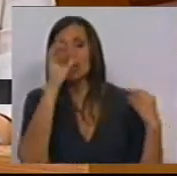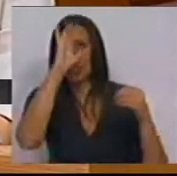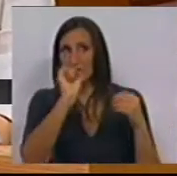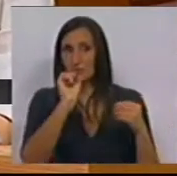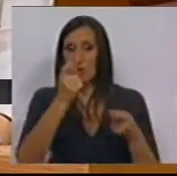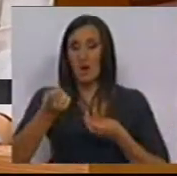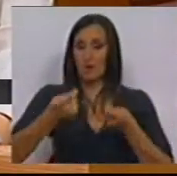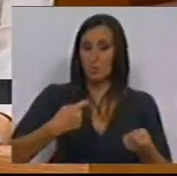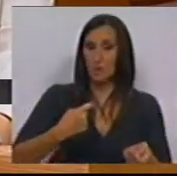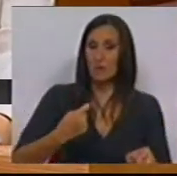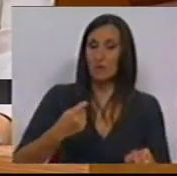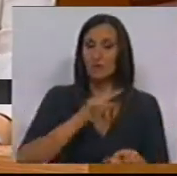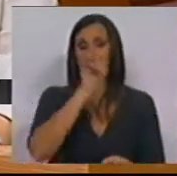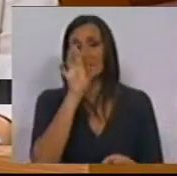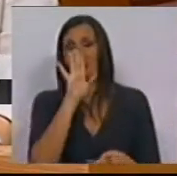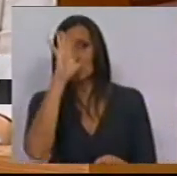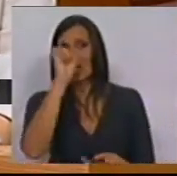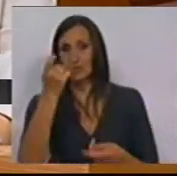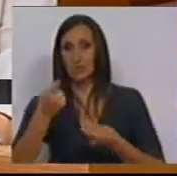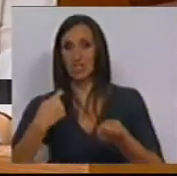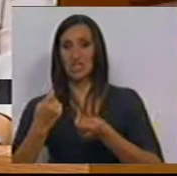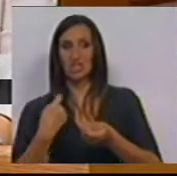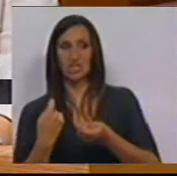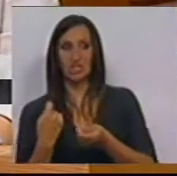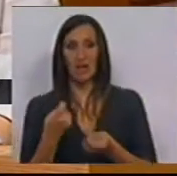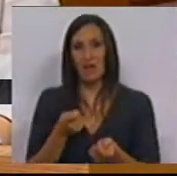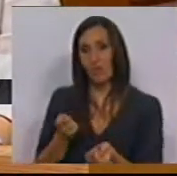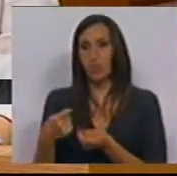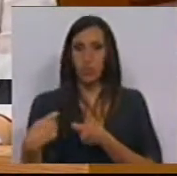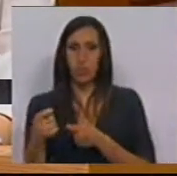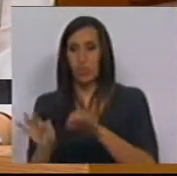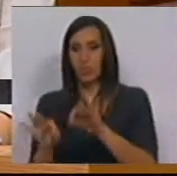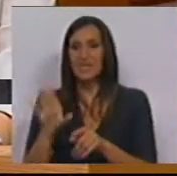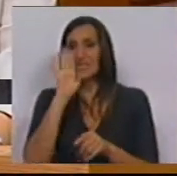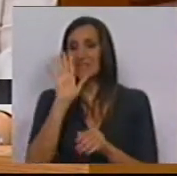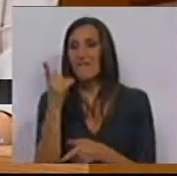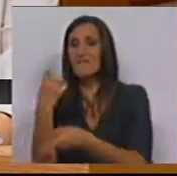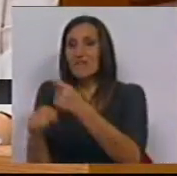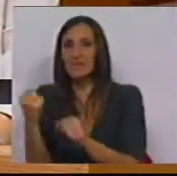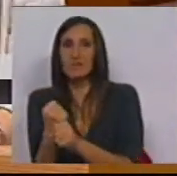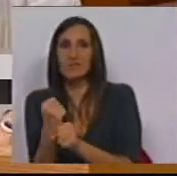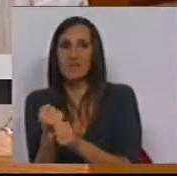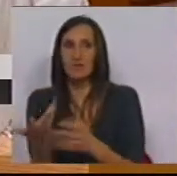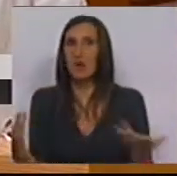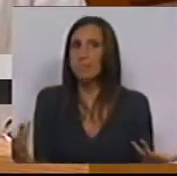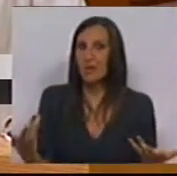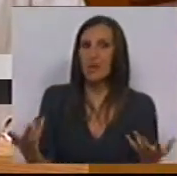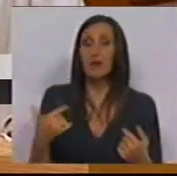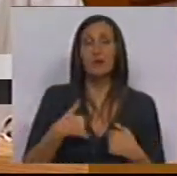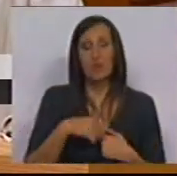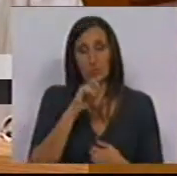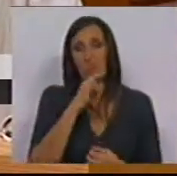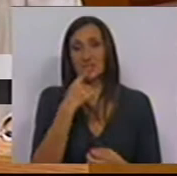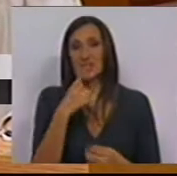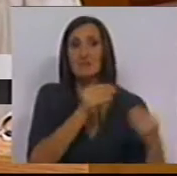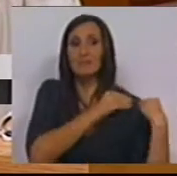Estado regulador, se o Estado gestor, se o Estado prestador. E eu diria mesmo